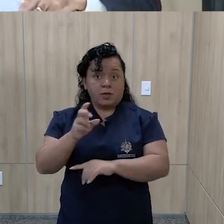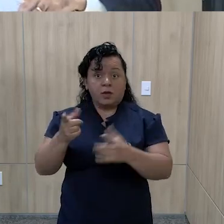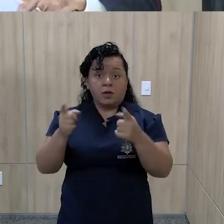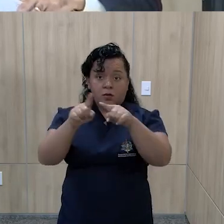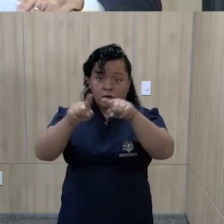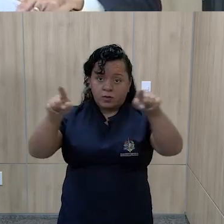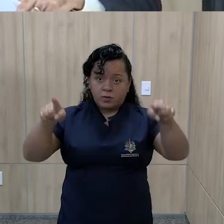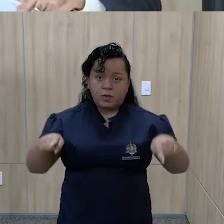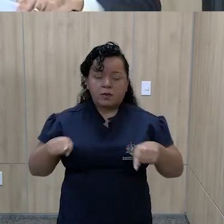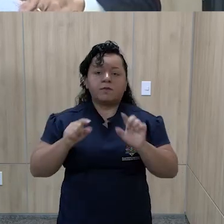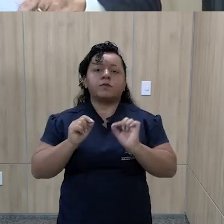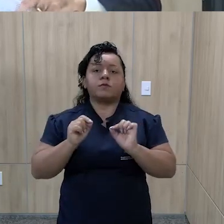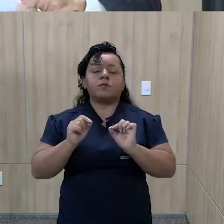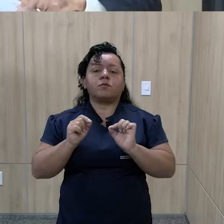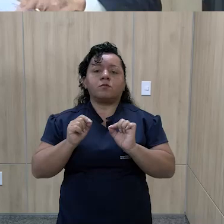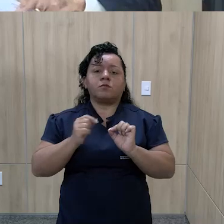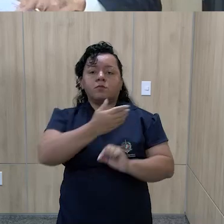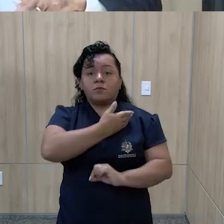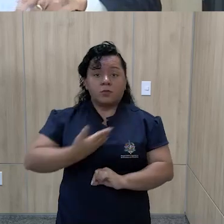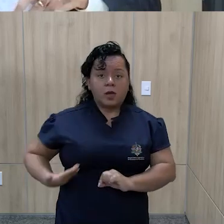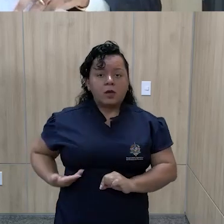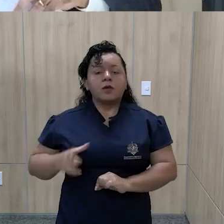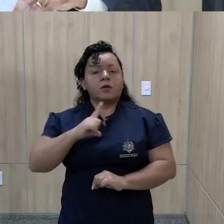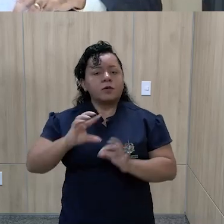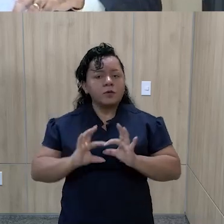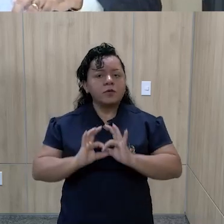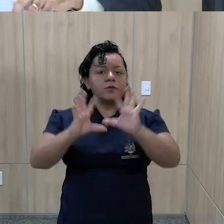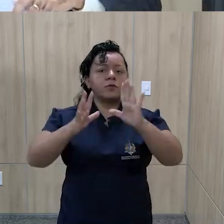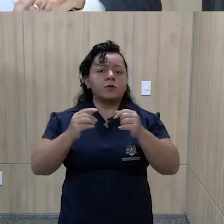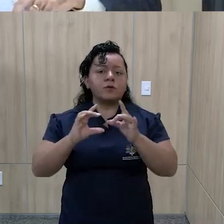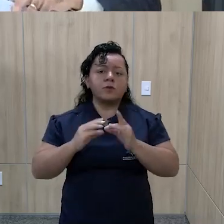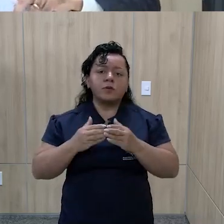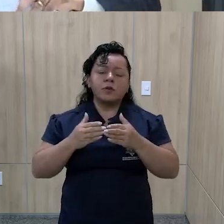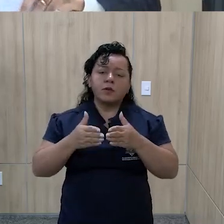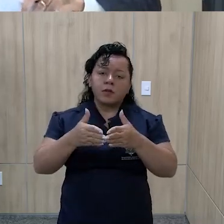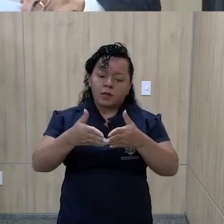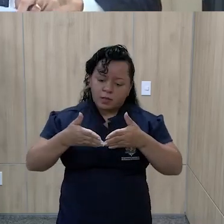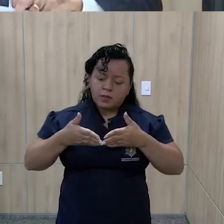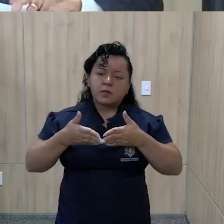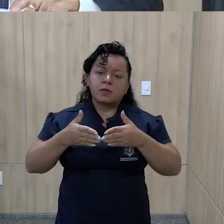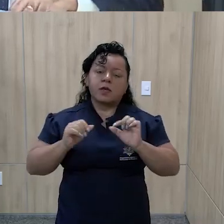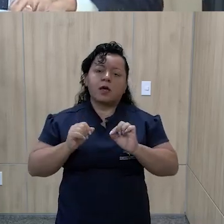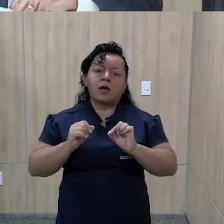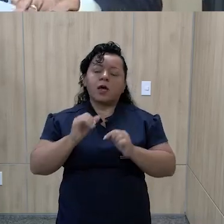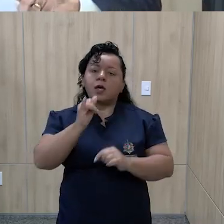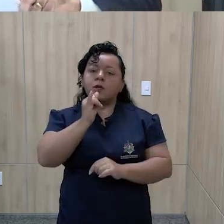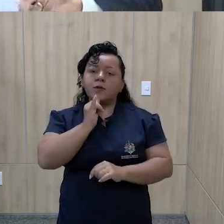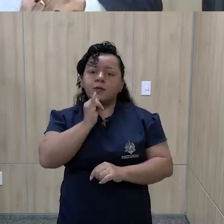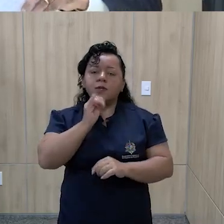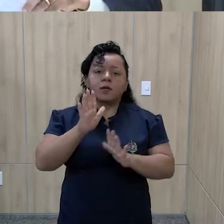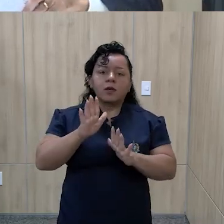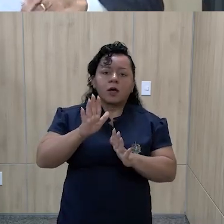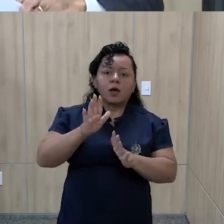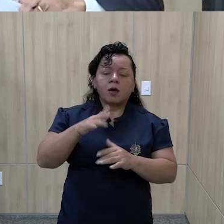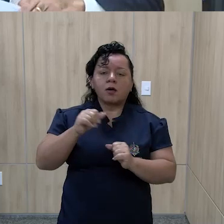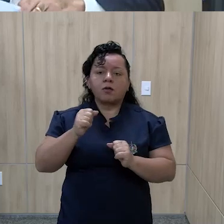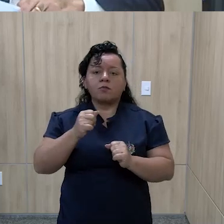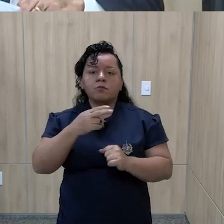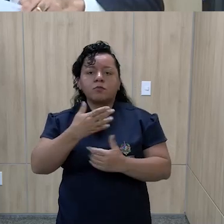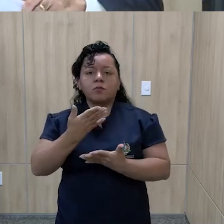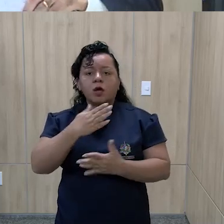tem direito a uma licença em caso de óbito no caso de